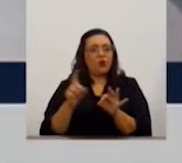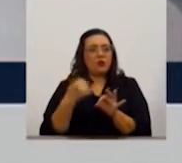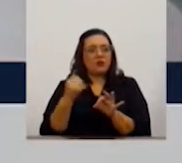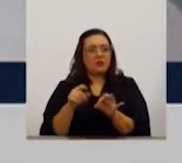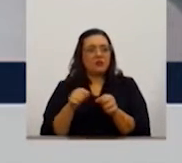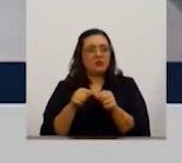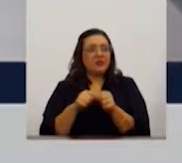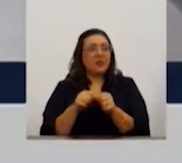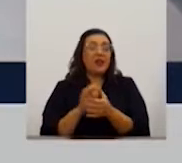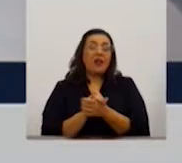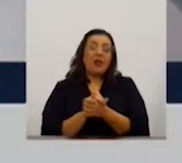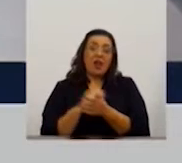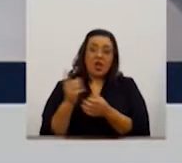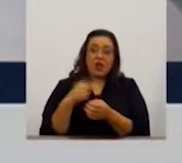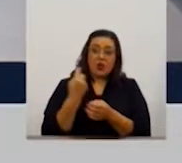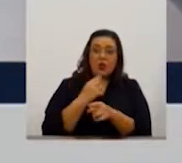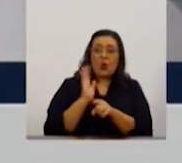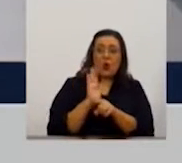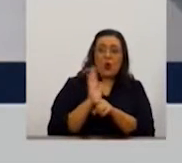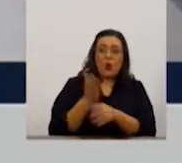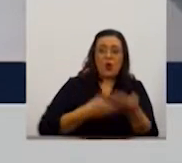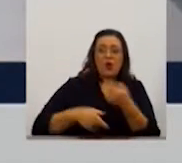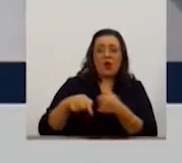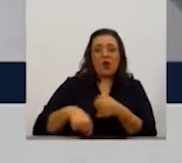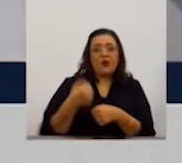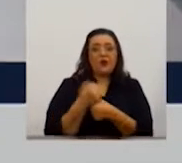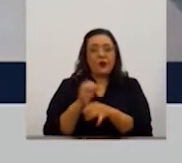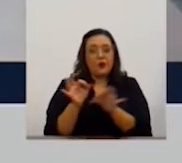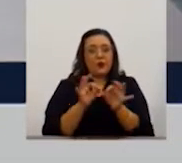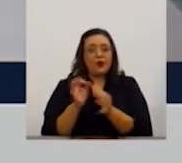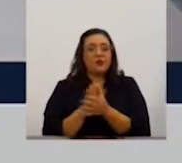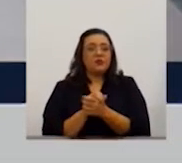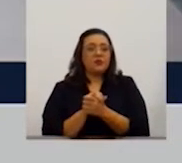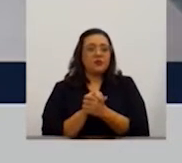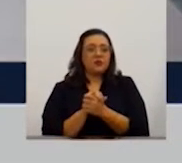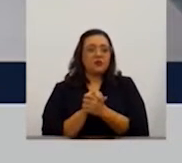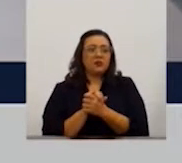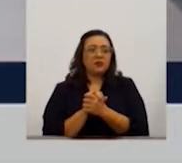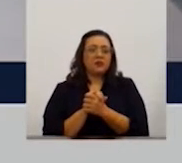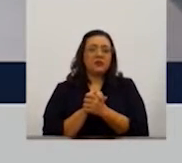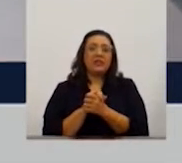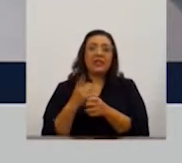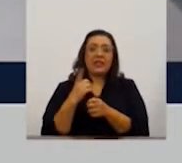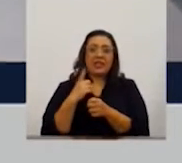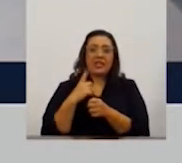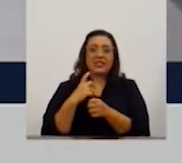de cidades que temos, Votuporanga contempla entre as 5